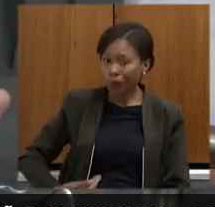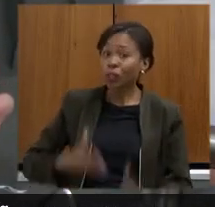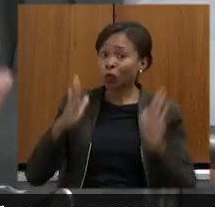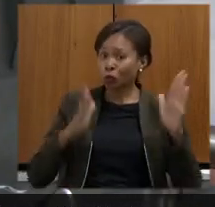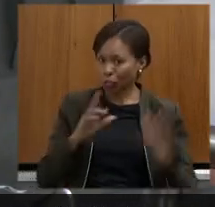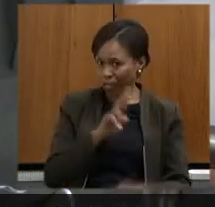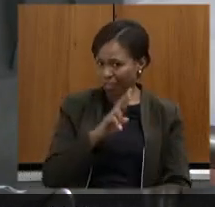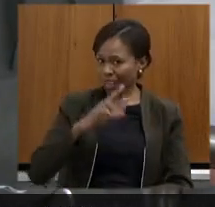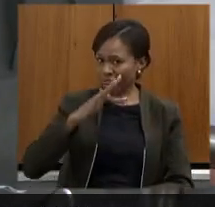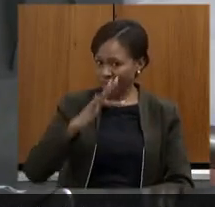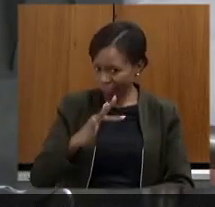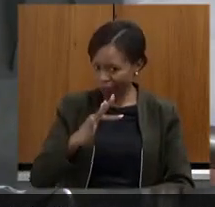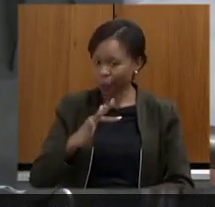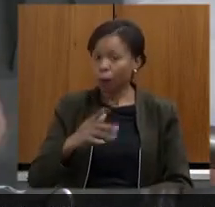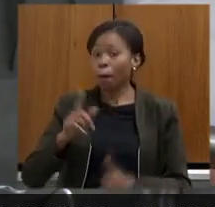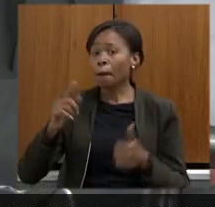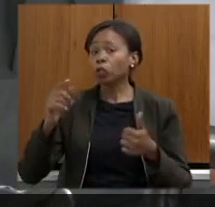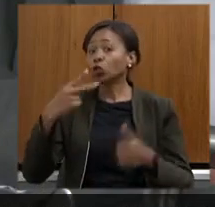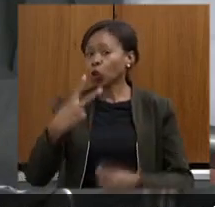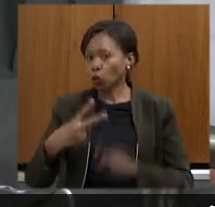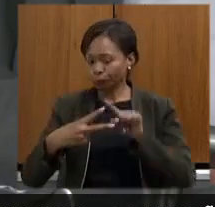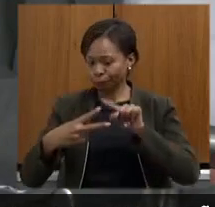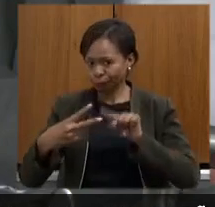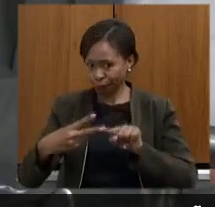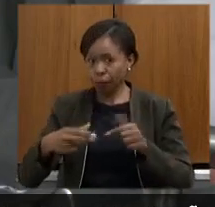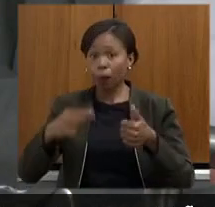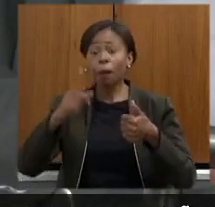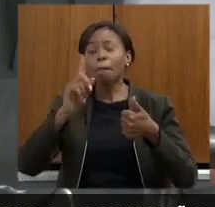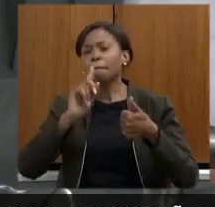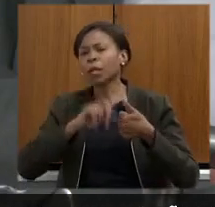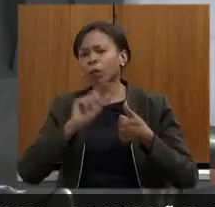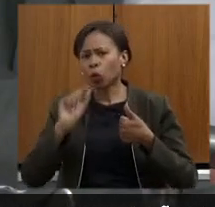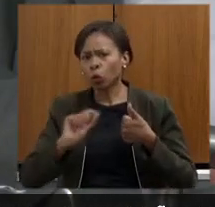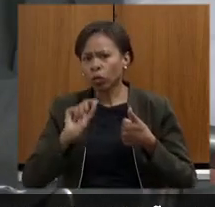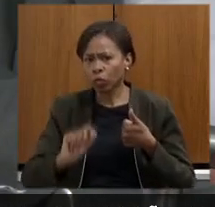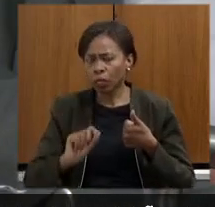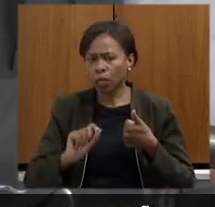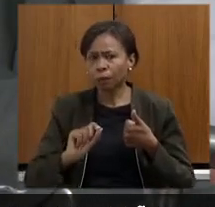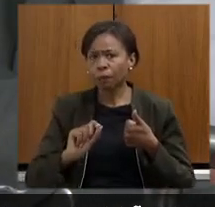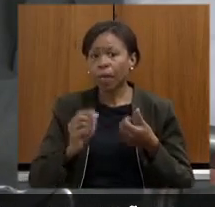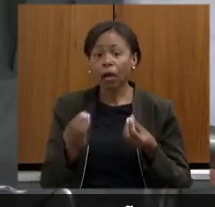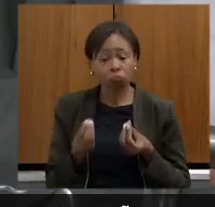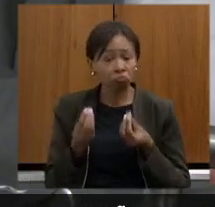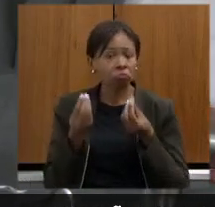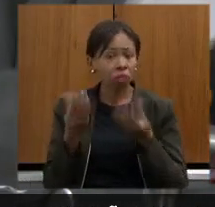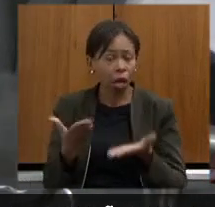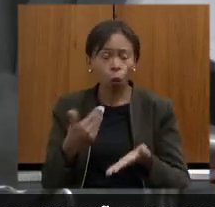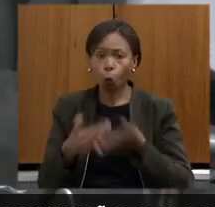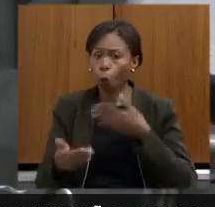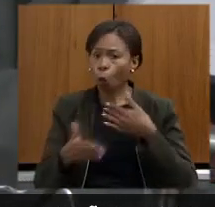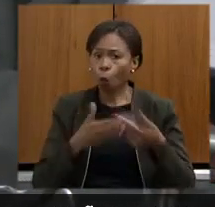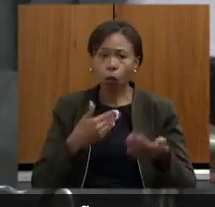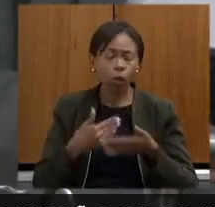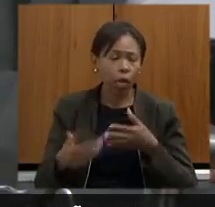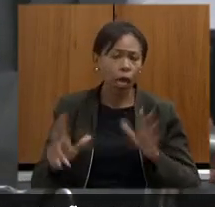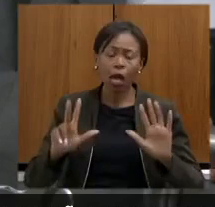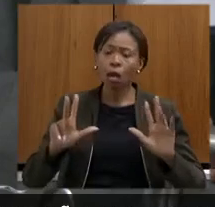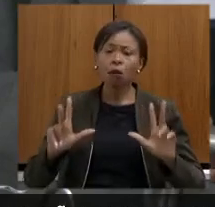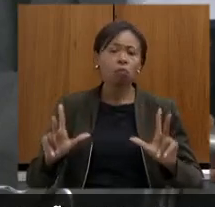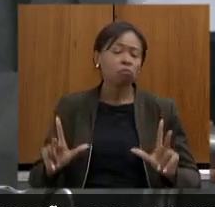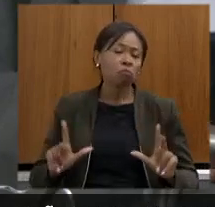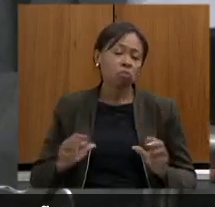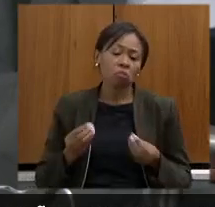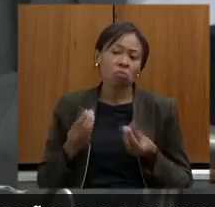fiscal: primeiro. A concessão a qualquer título de vantagem aumento reajuste